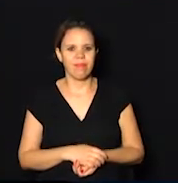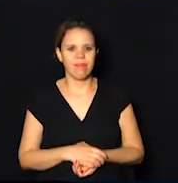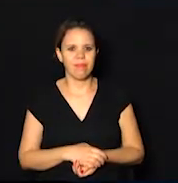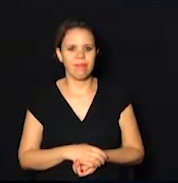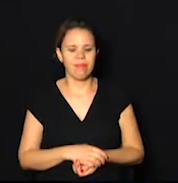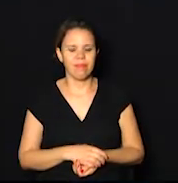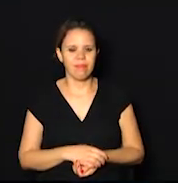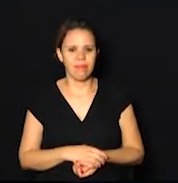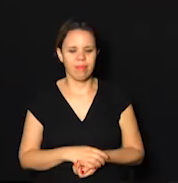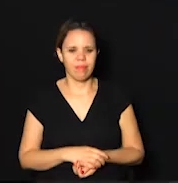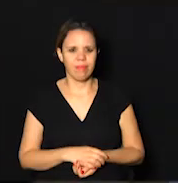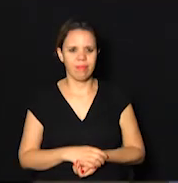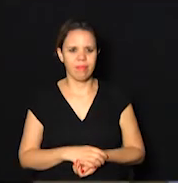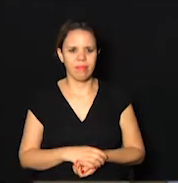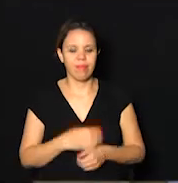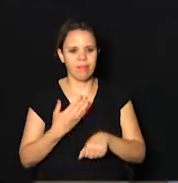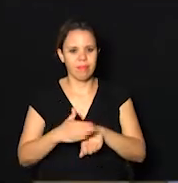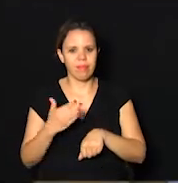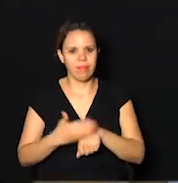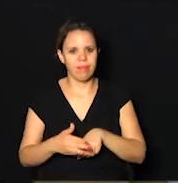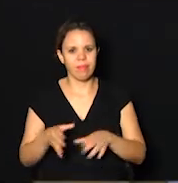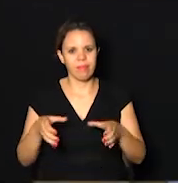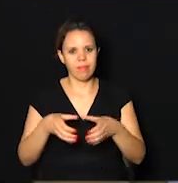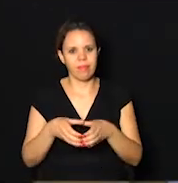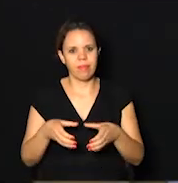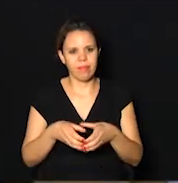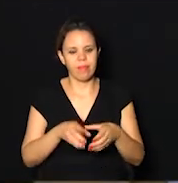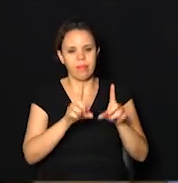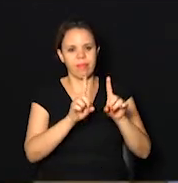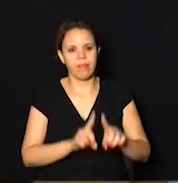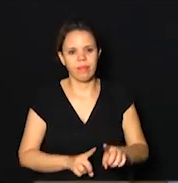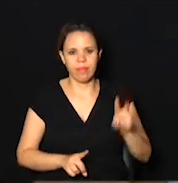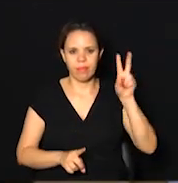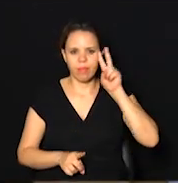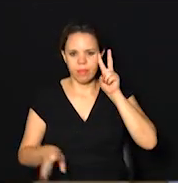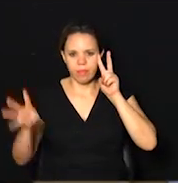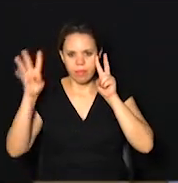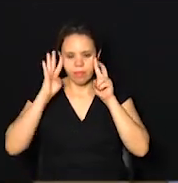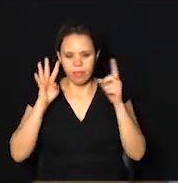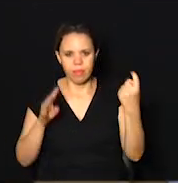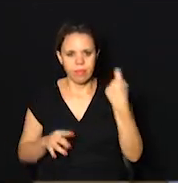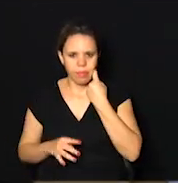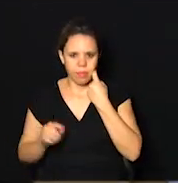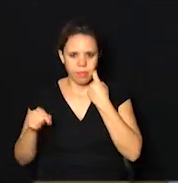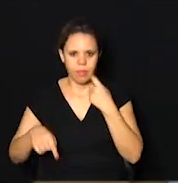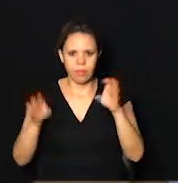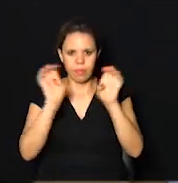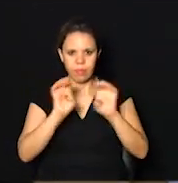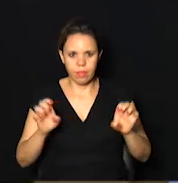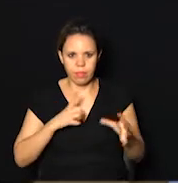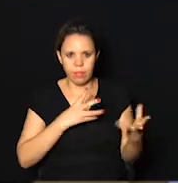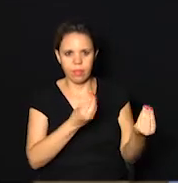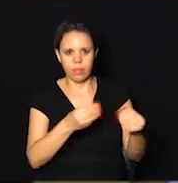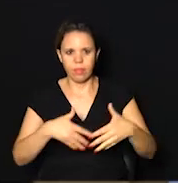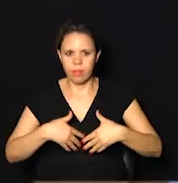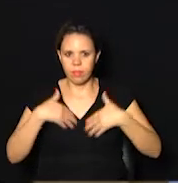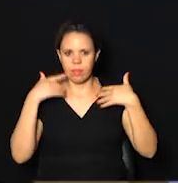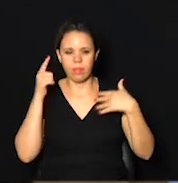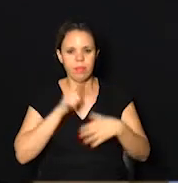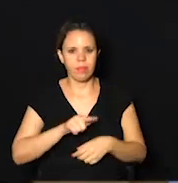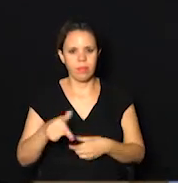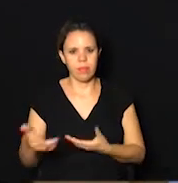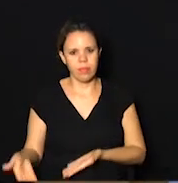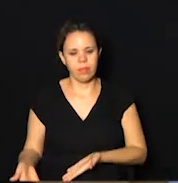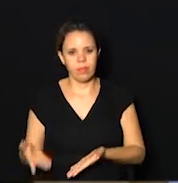oi gente também aqui no centro paralímpico segunda quarta e sexta também não sei se tudo que a gente tem tem bastante orgulho né